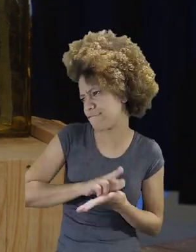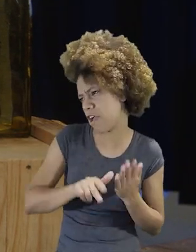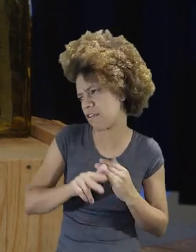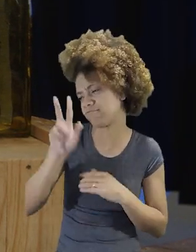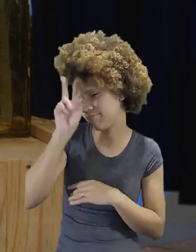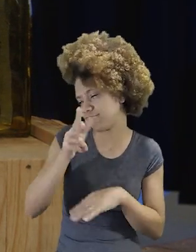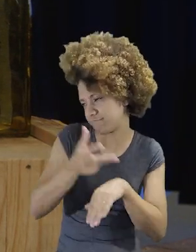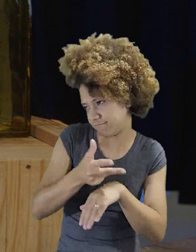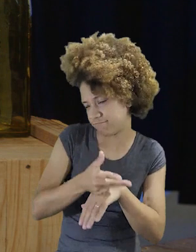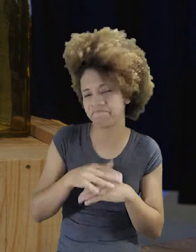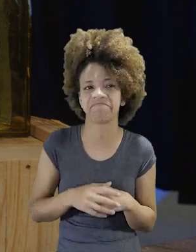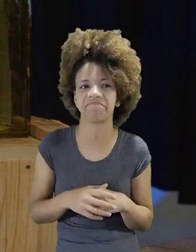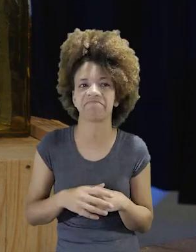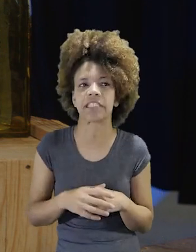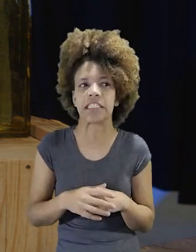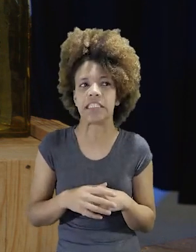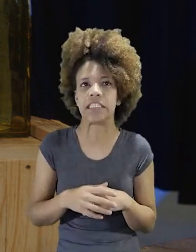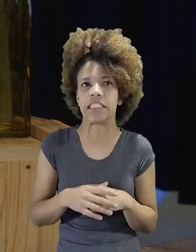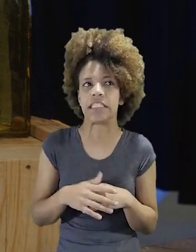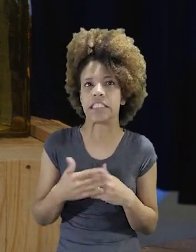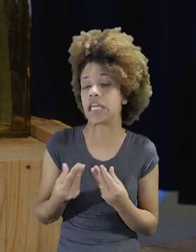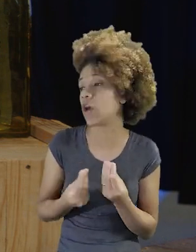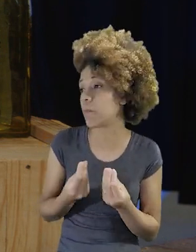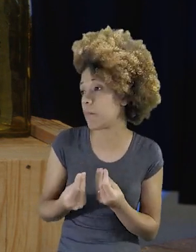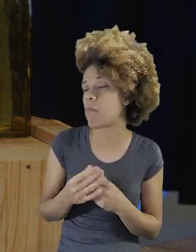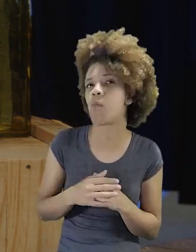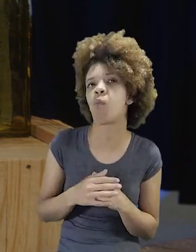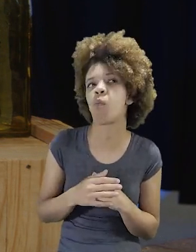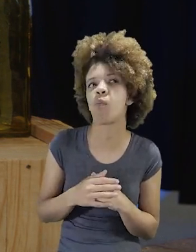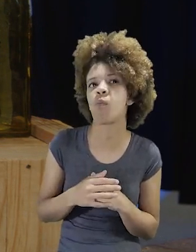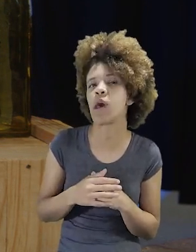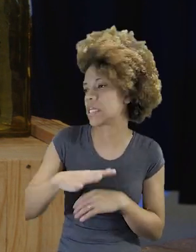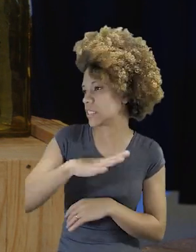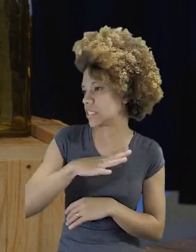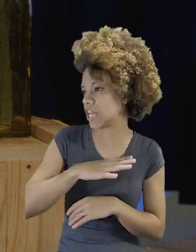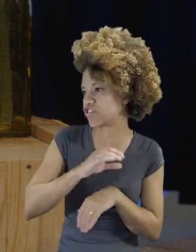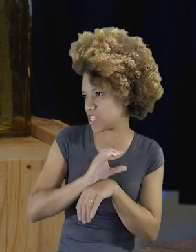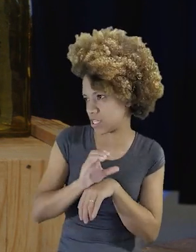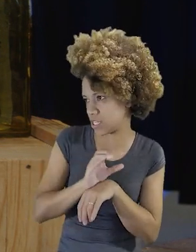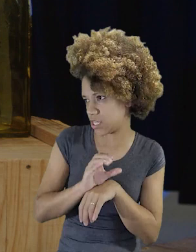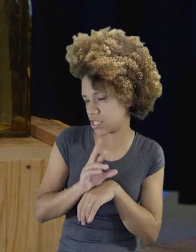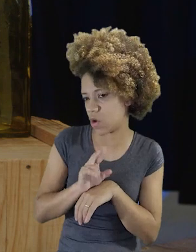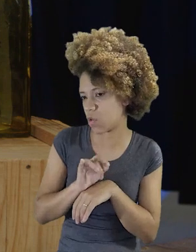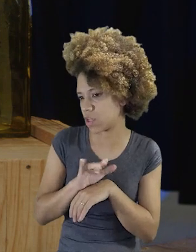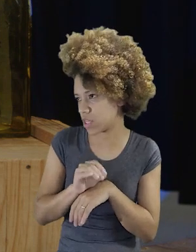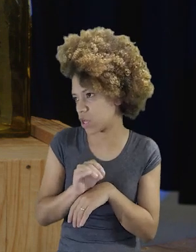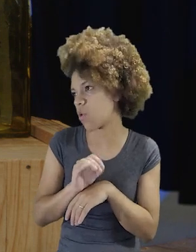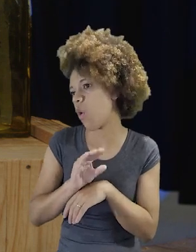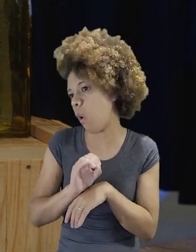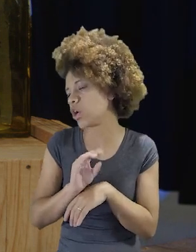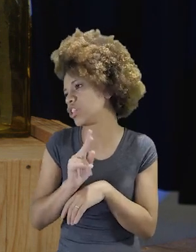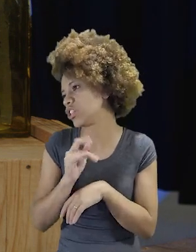faixas de rap de historinha que se chama crônicas da Cidade Cinza que